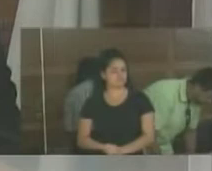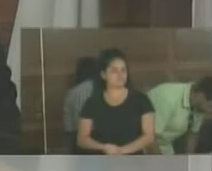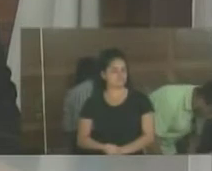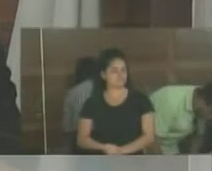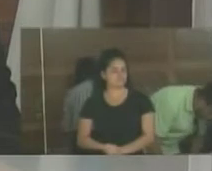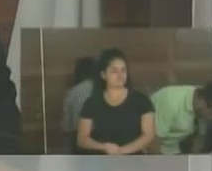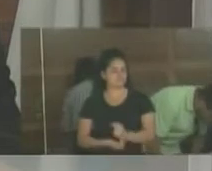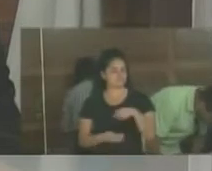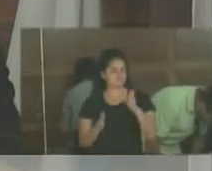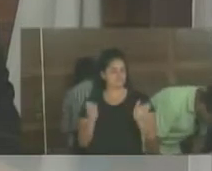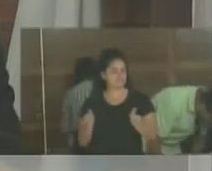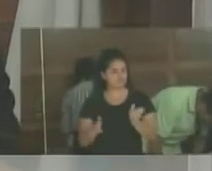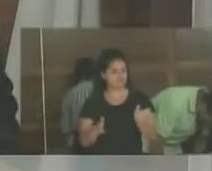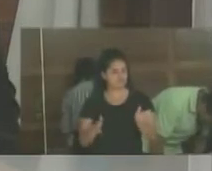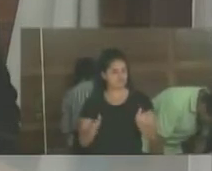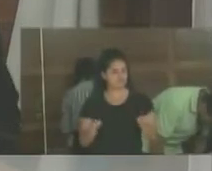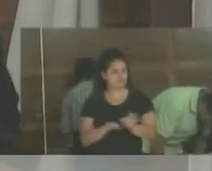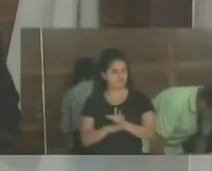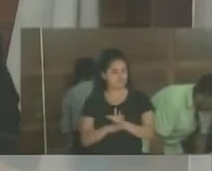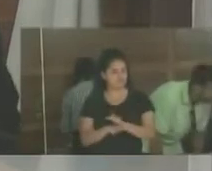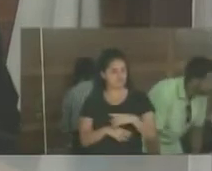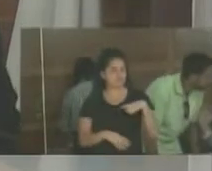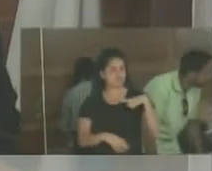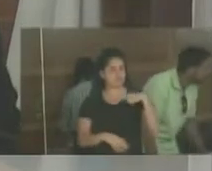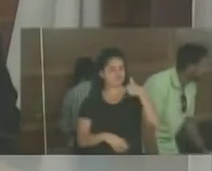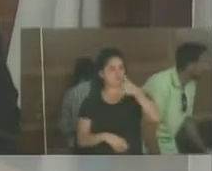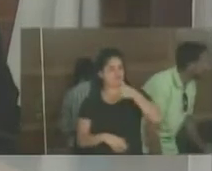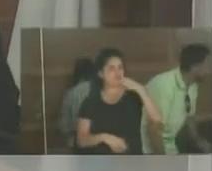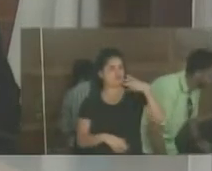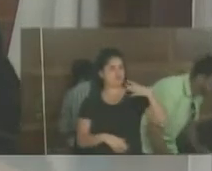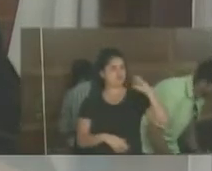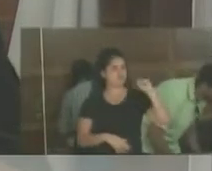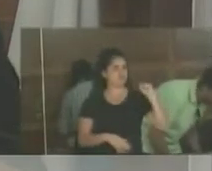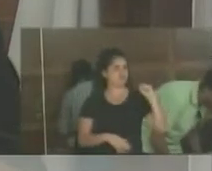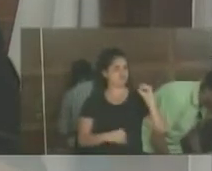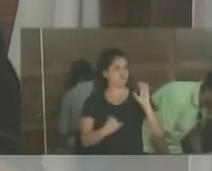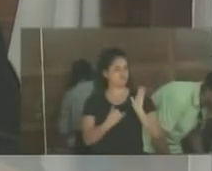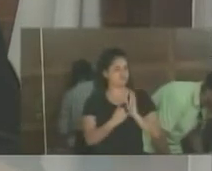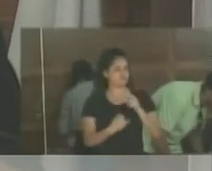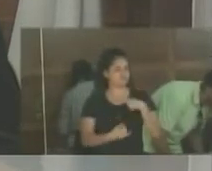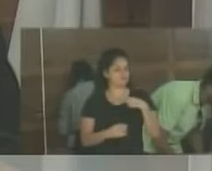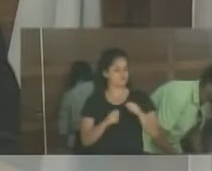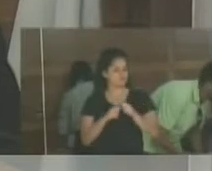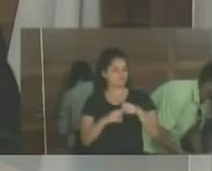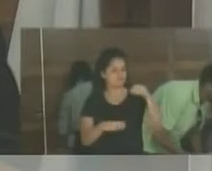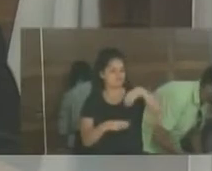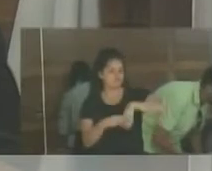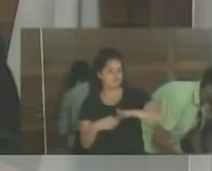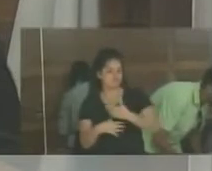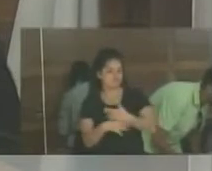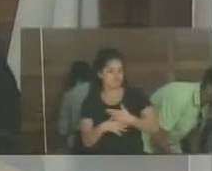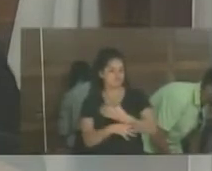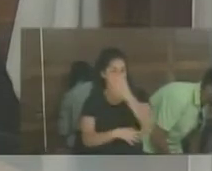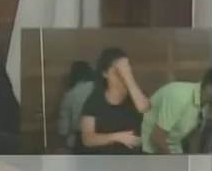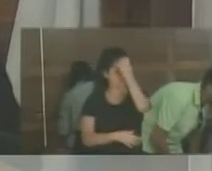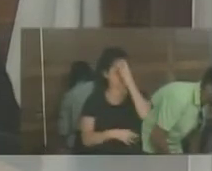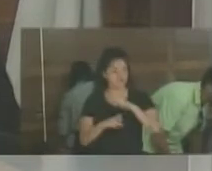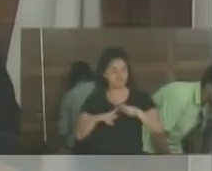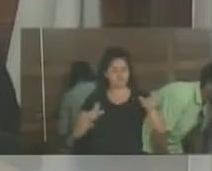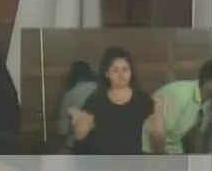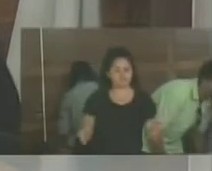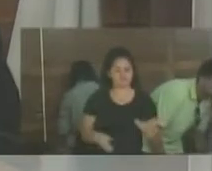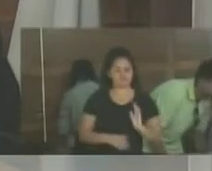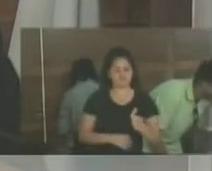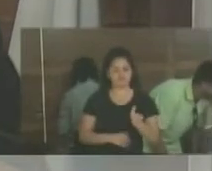Essa gestão agora que finalizamos, foi 148 indicações que eu fiz aí dentro do município e diversas delas já estão saindo,